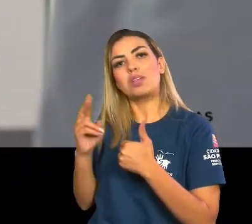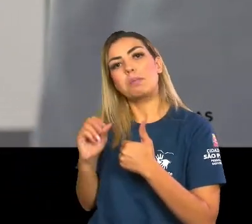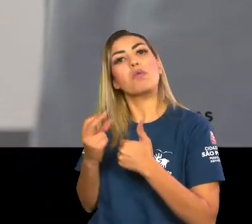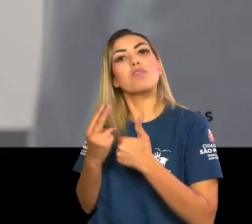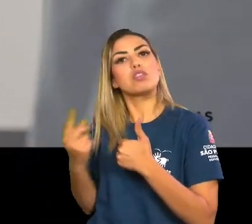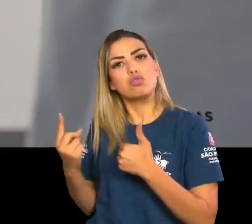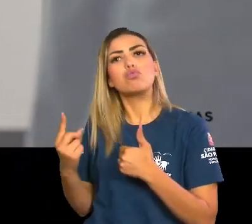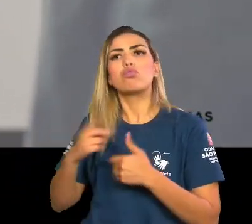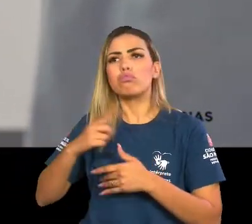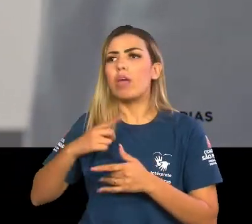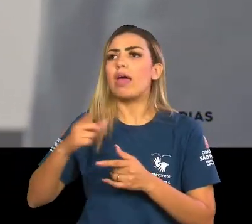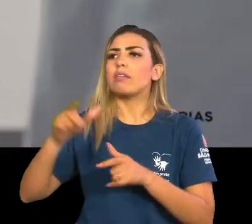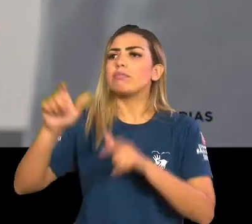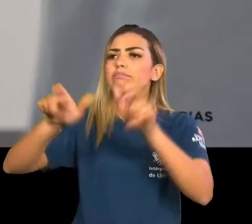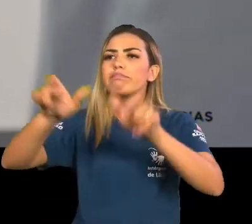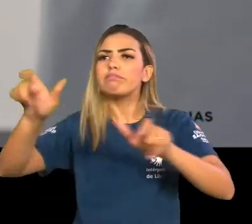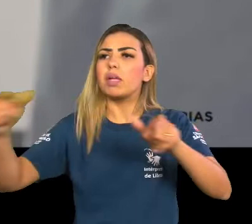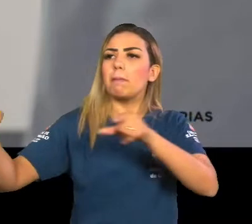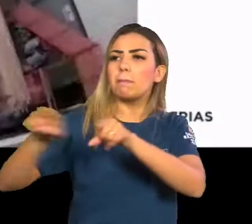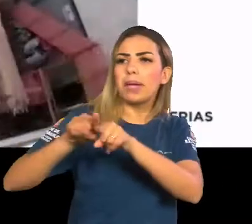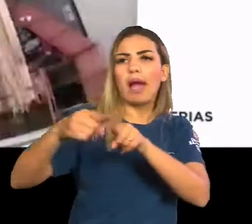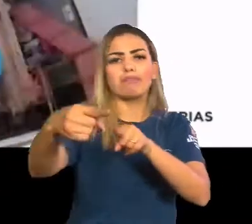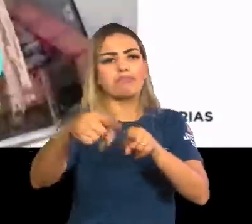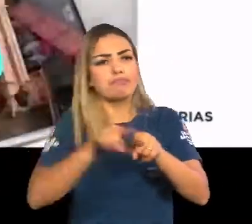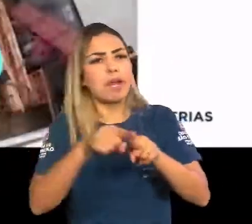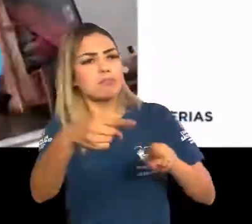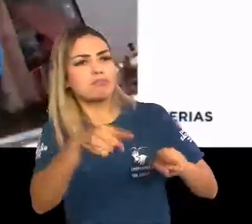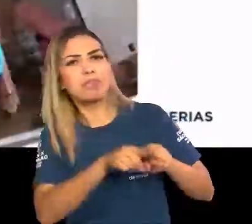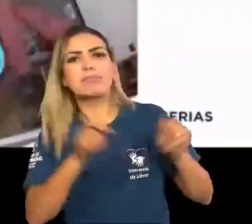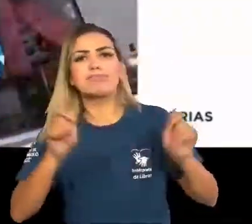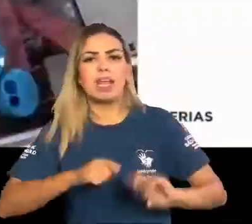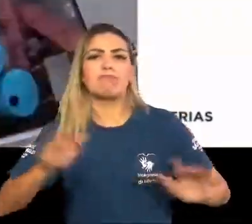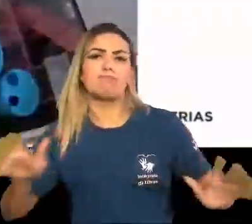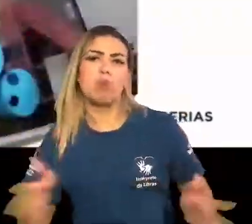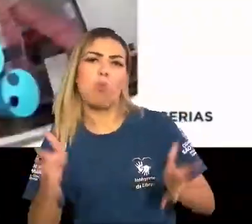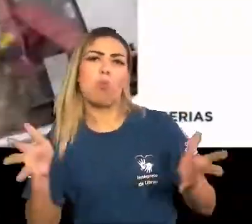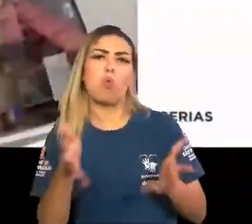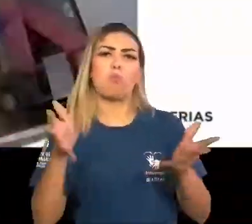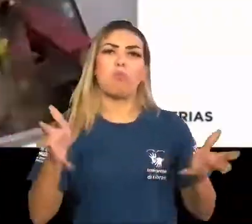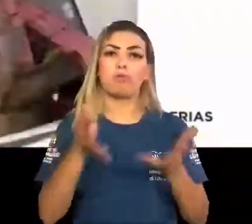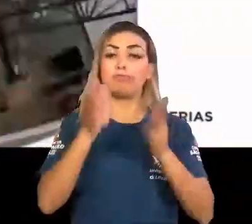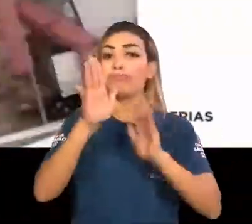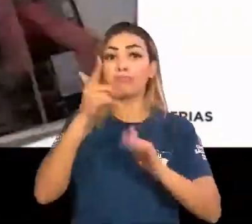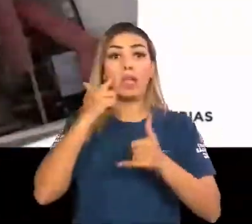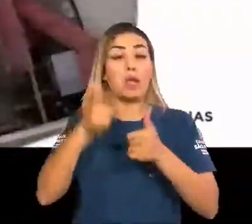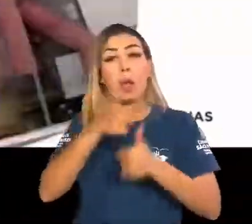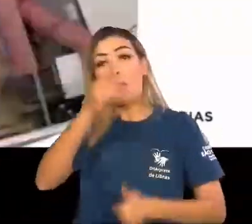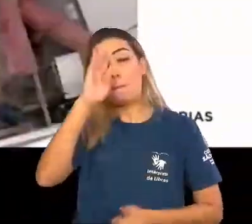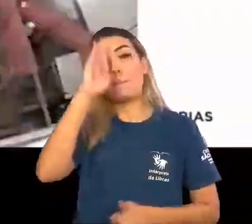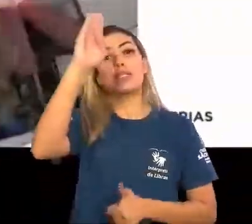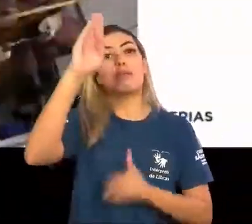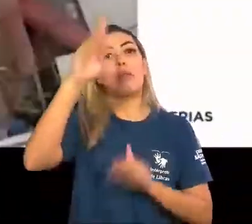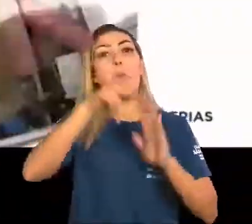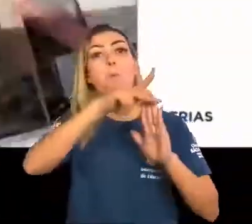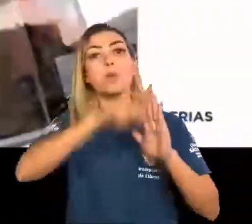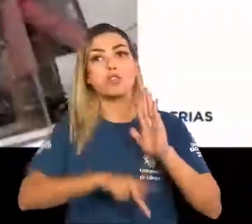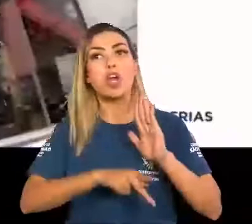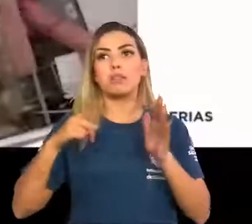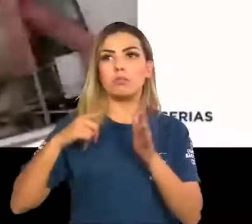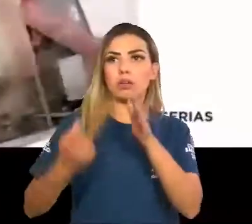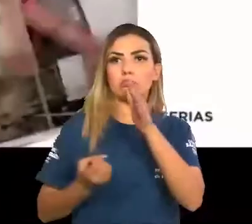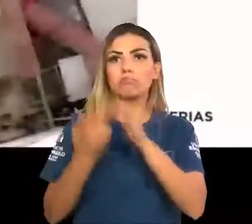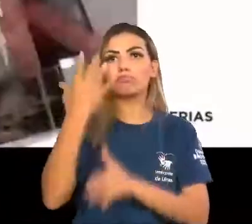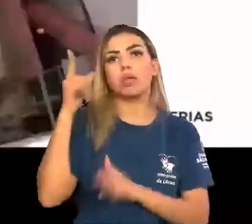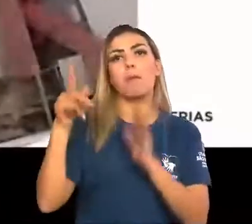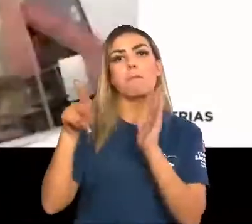para o desenvolvimento de atividades. Para o desenvolvimento do principal projeto da Casa Hunter, a Casa dos Raros, localizada em